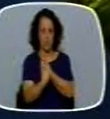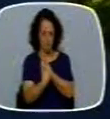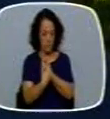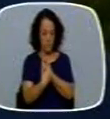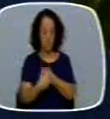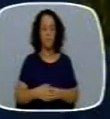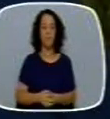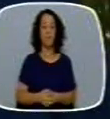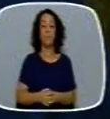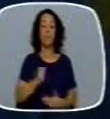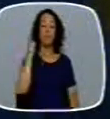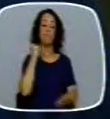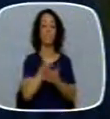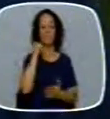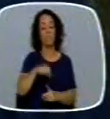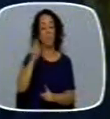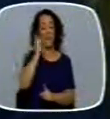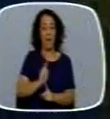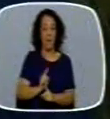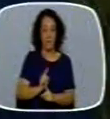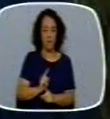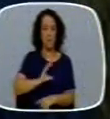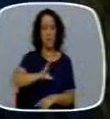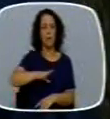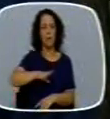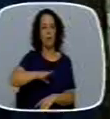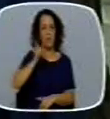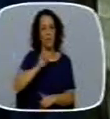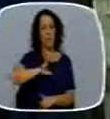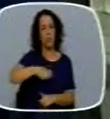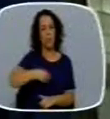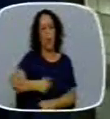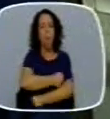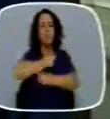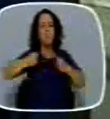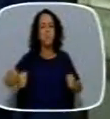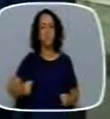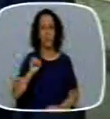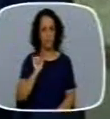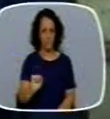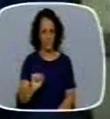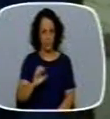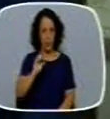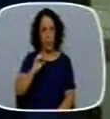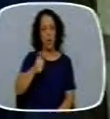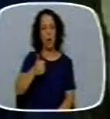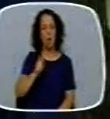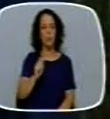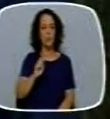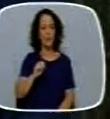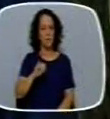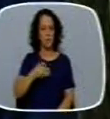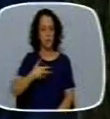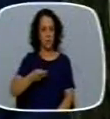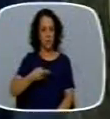de Dia Mundial da Obesidade. Uhum. Nós já desde 2004 que temos o